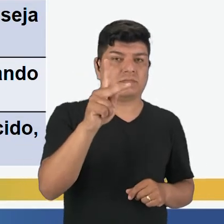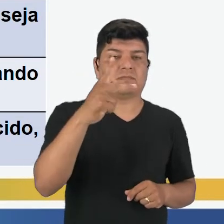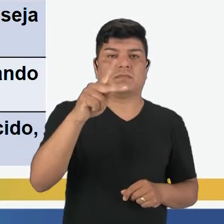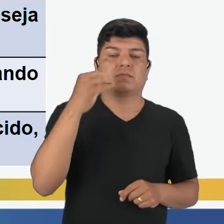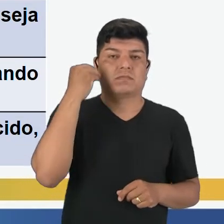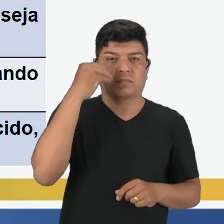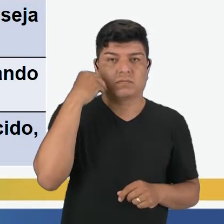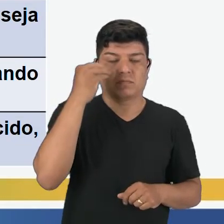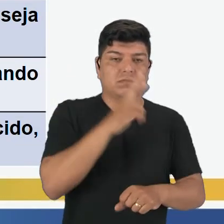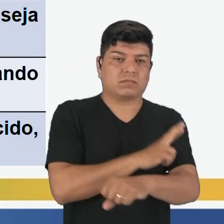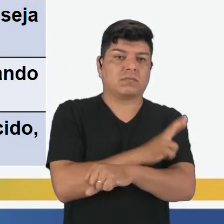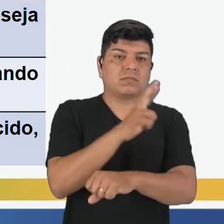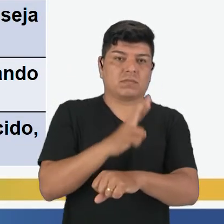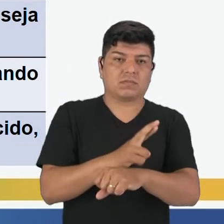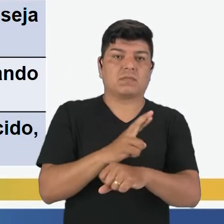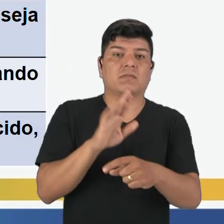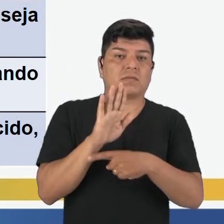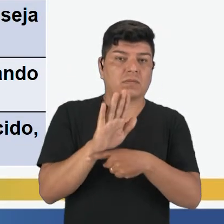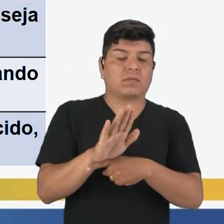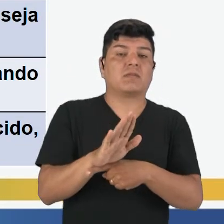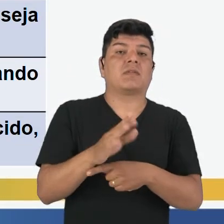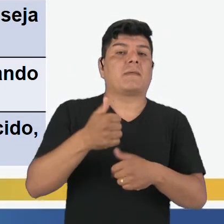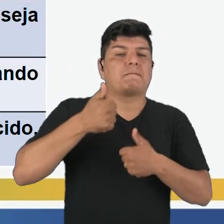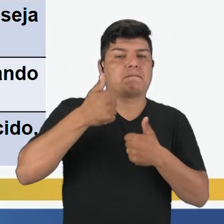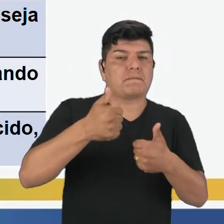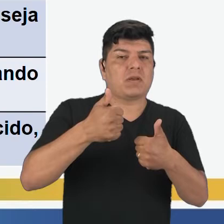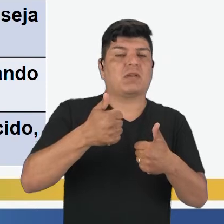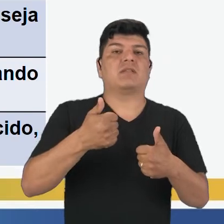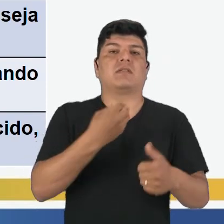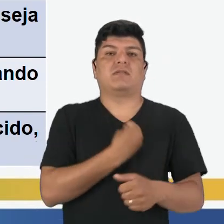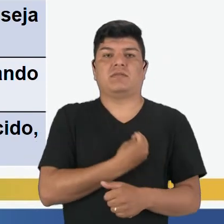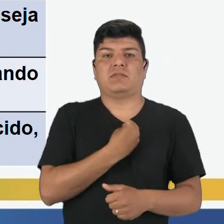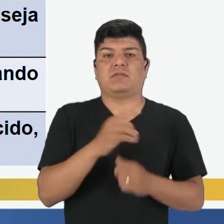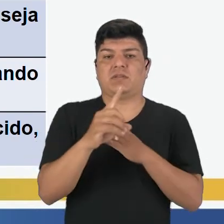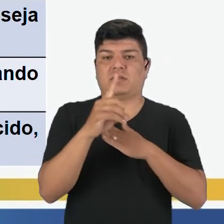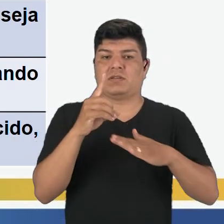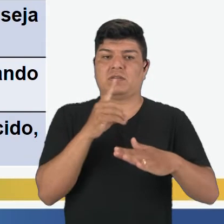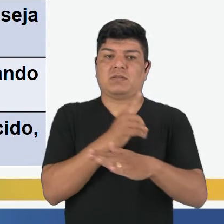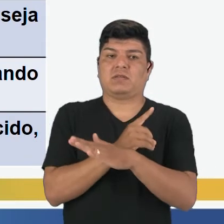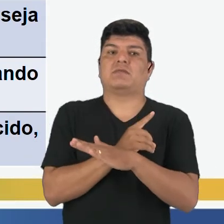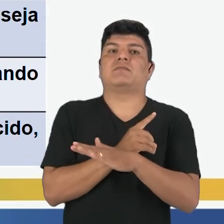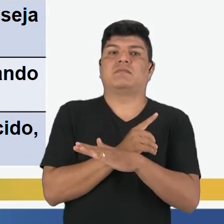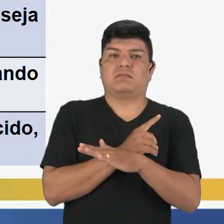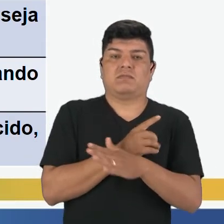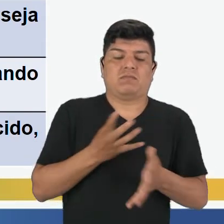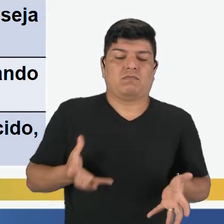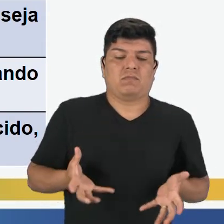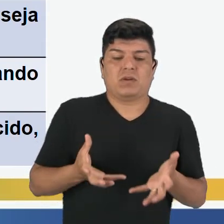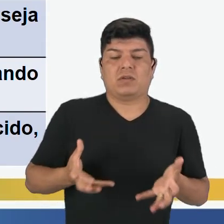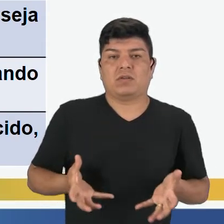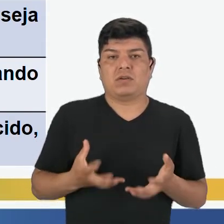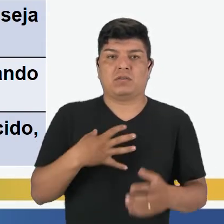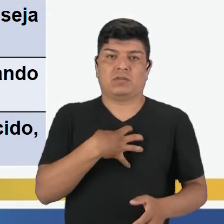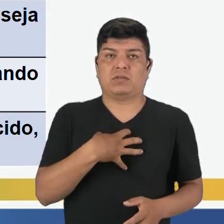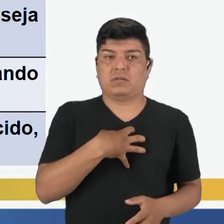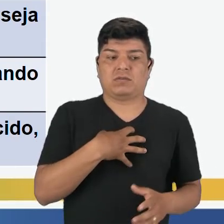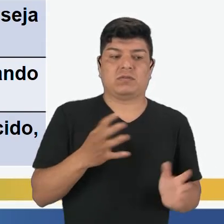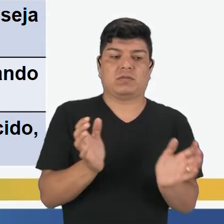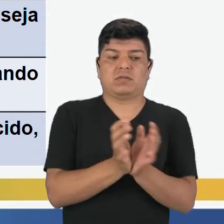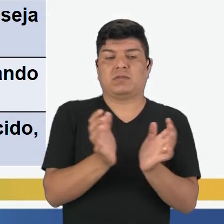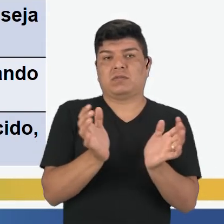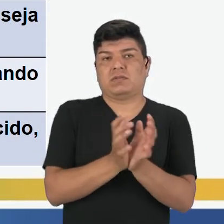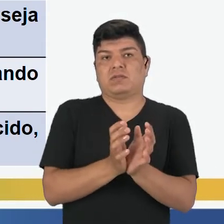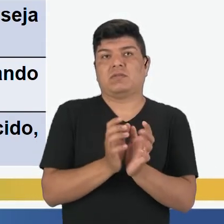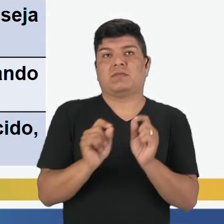sua experiência religiosa contribui positivamente na vida social, motiva comportamentos